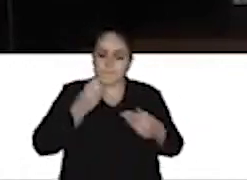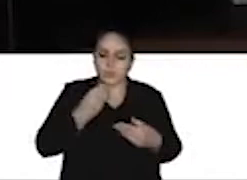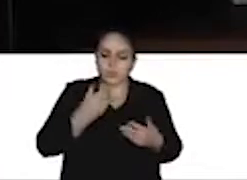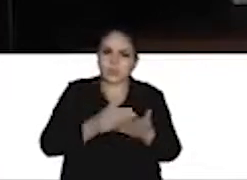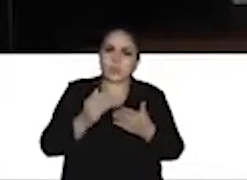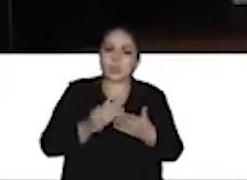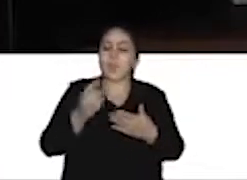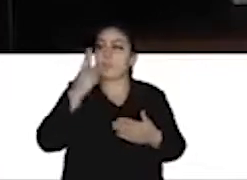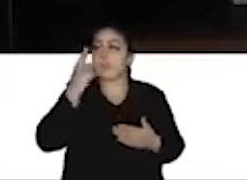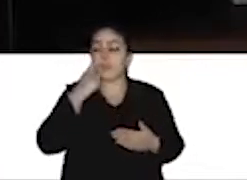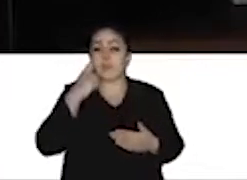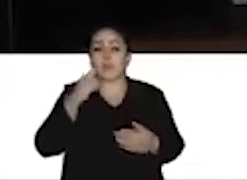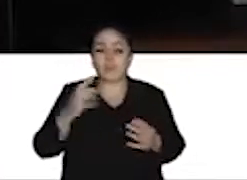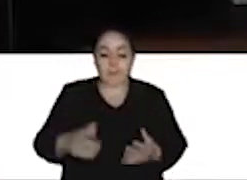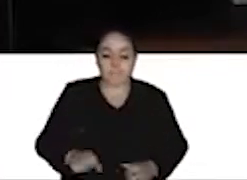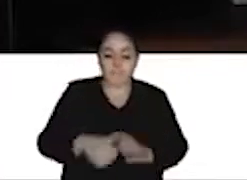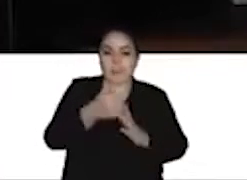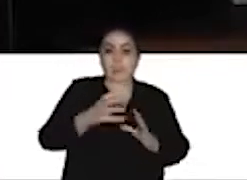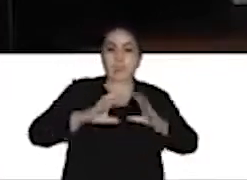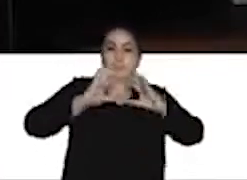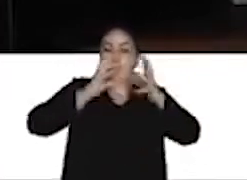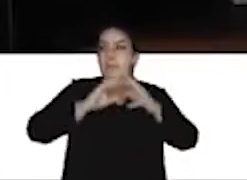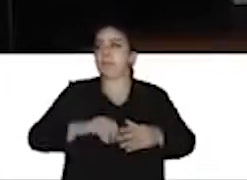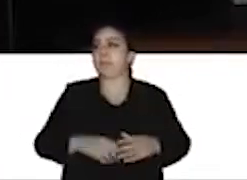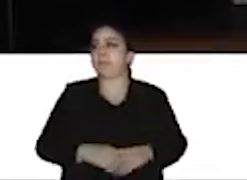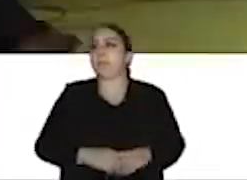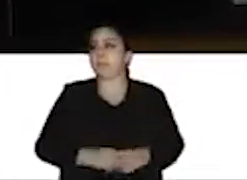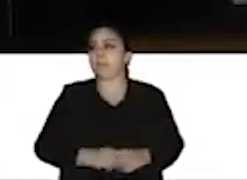tem café no bule. Joga, joga primeiro. Bueno, joga, senhor.